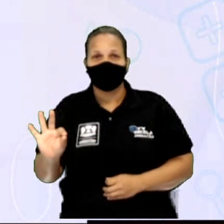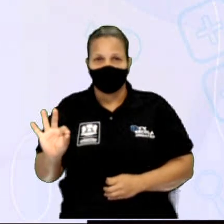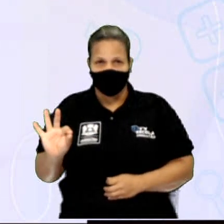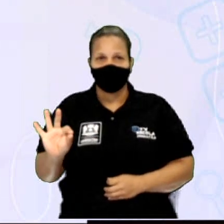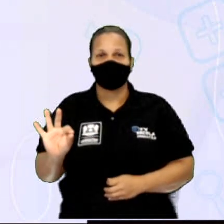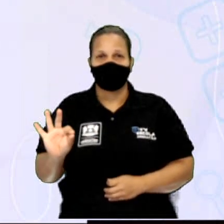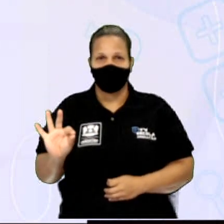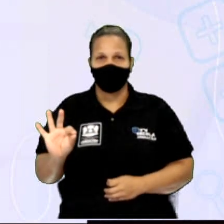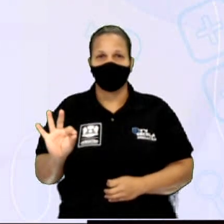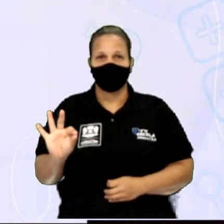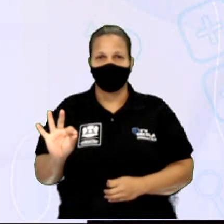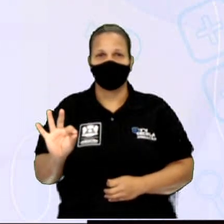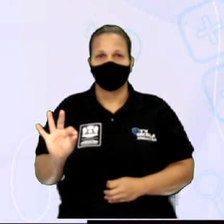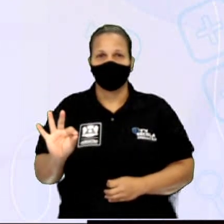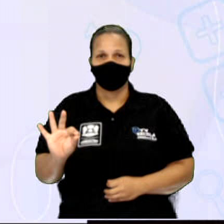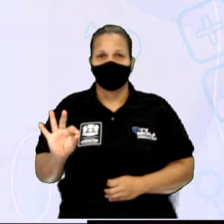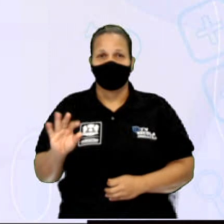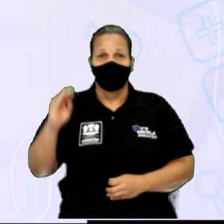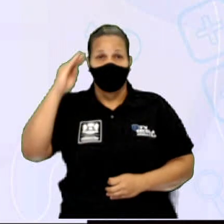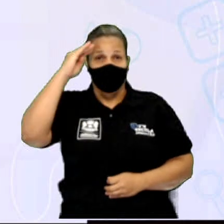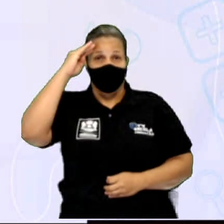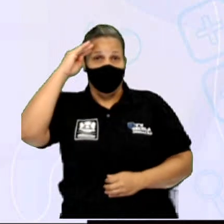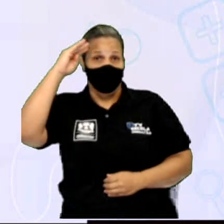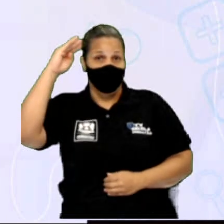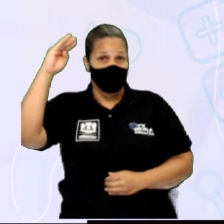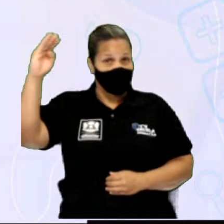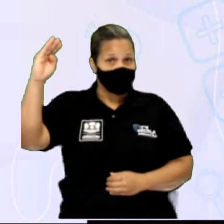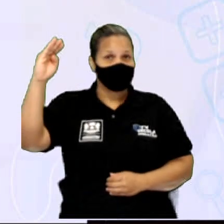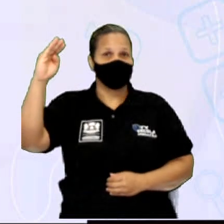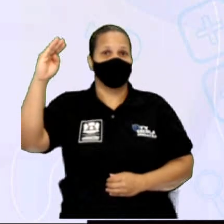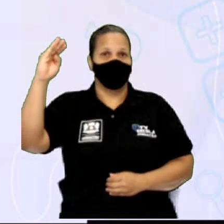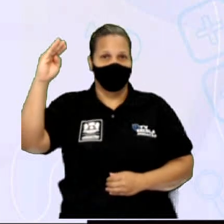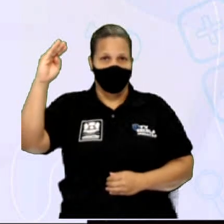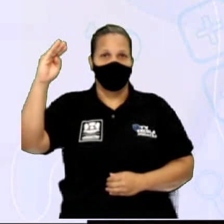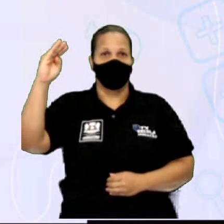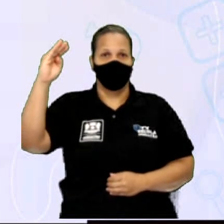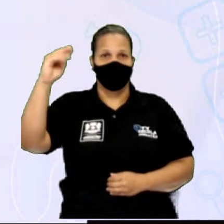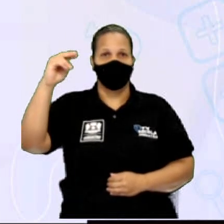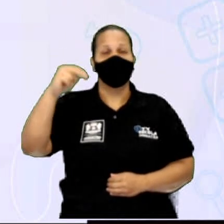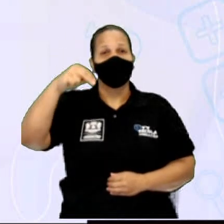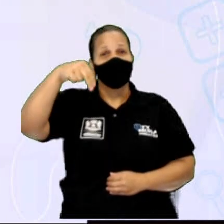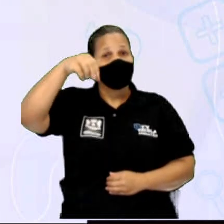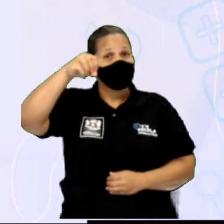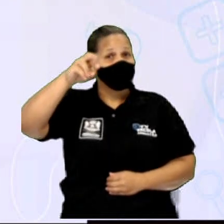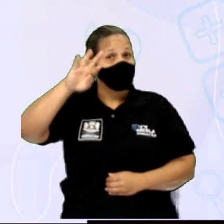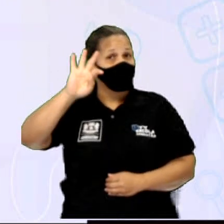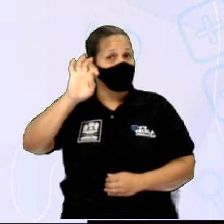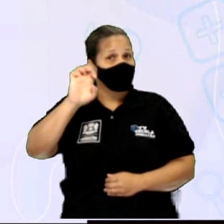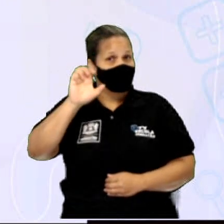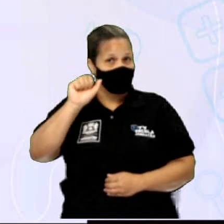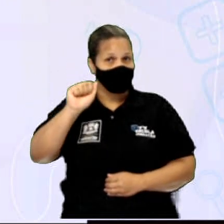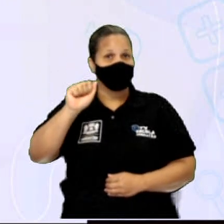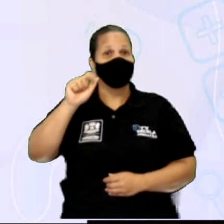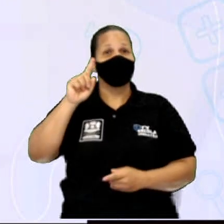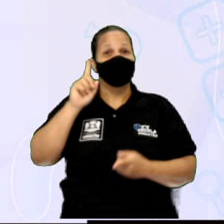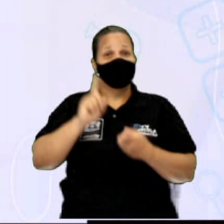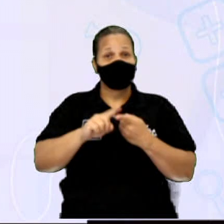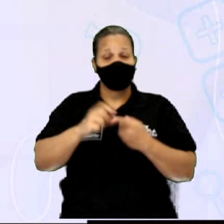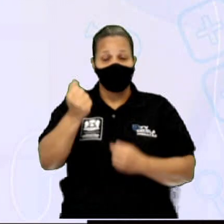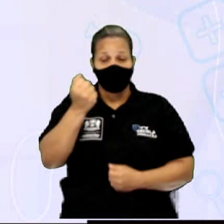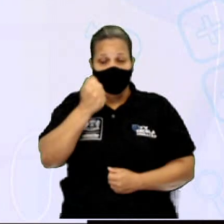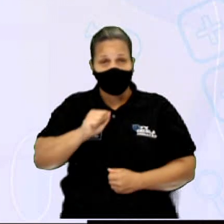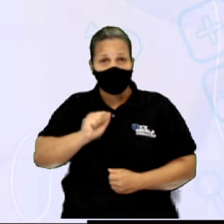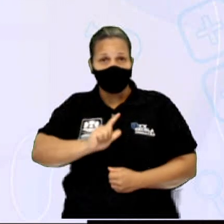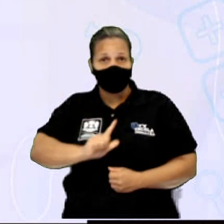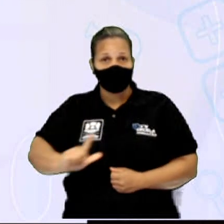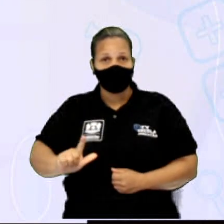horizontais, são linhas principais, tá? No hemisfério norte. As linhas principais horizontais no hemisfério sul